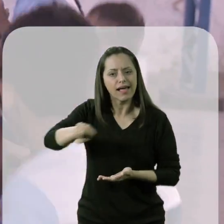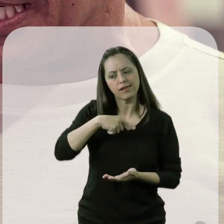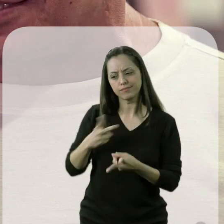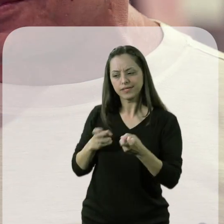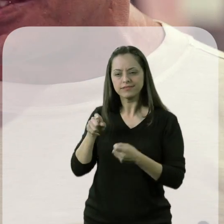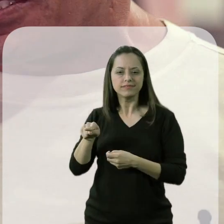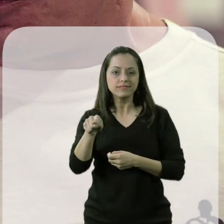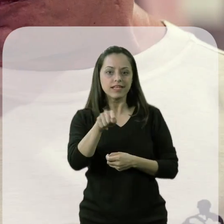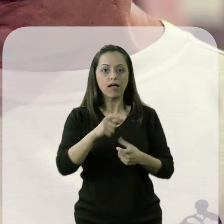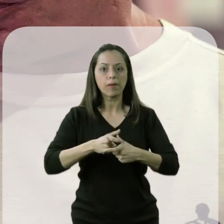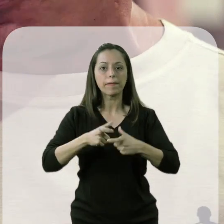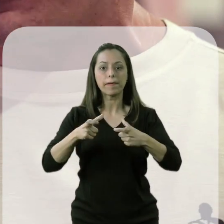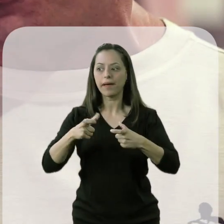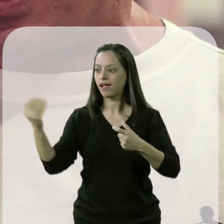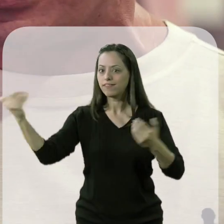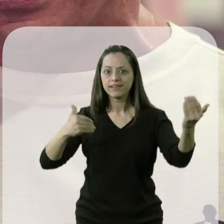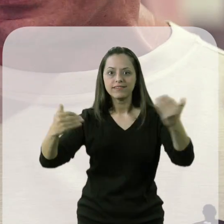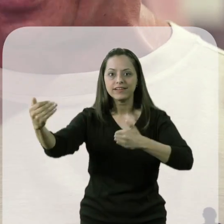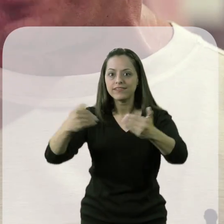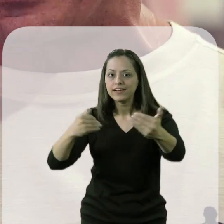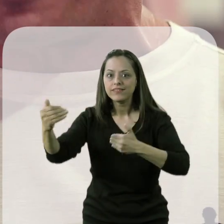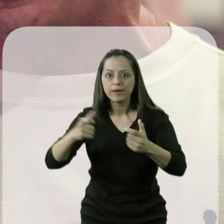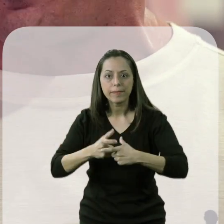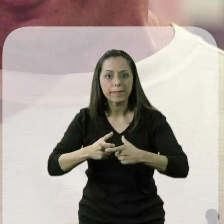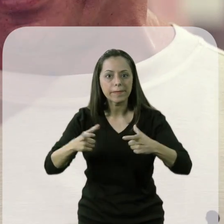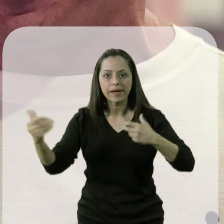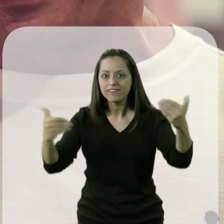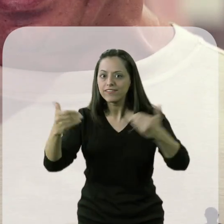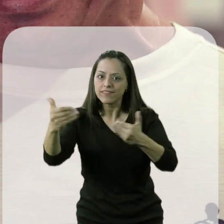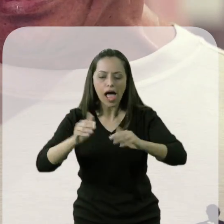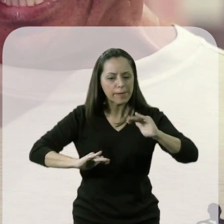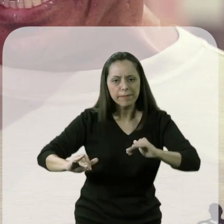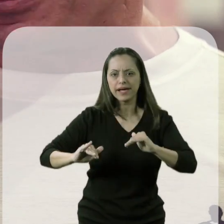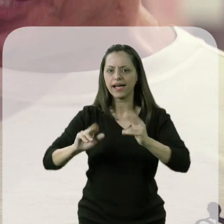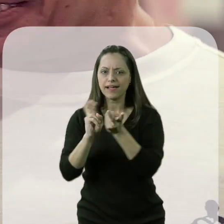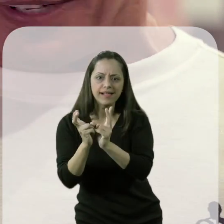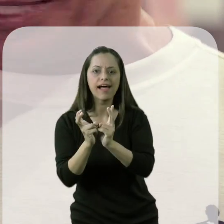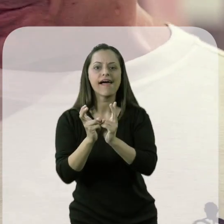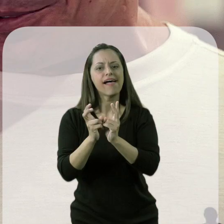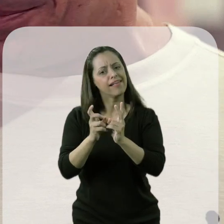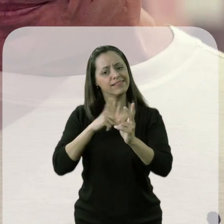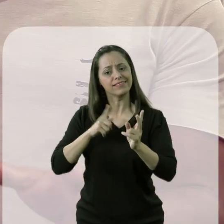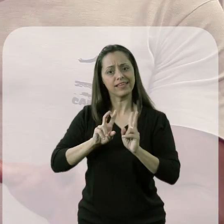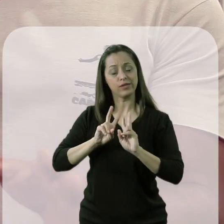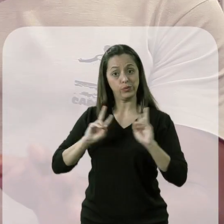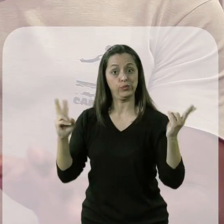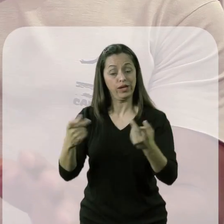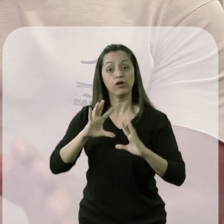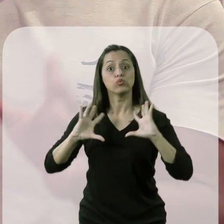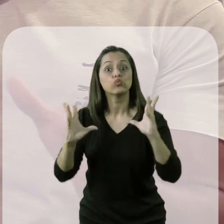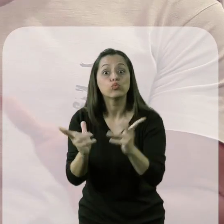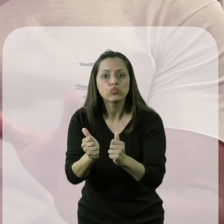E eu sentia isso quando o número de crianças aumentava na roda. Que aí eles faziam tudo. Porque foi